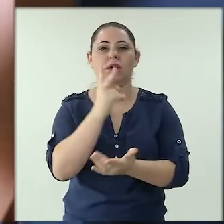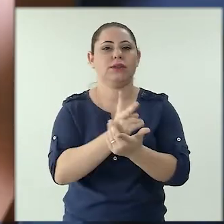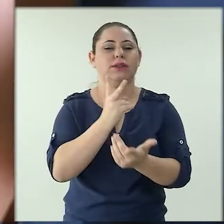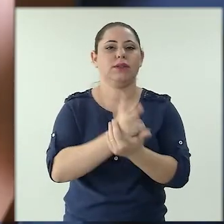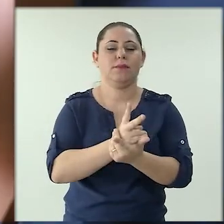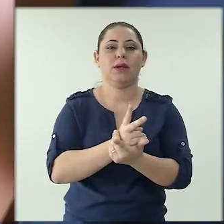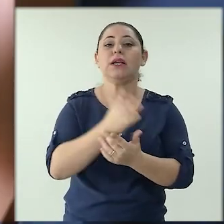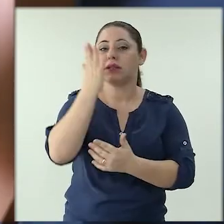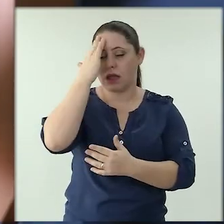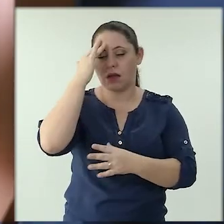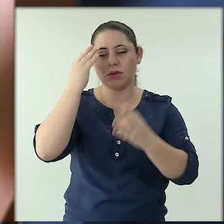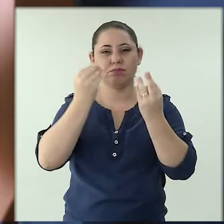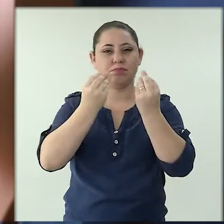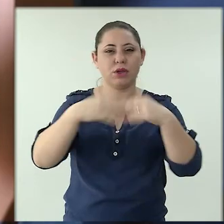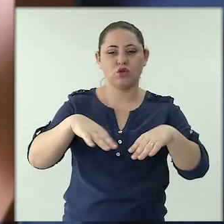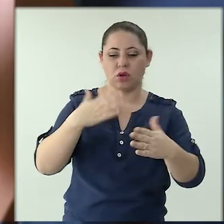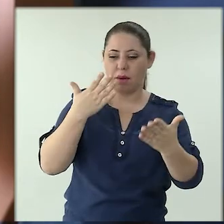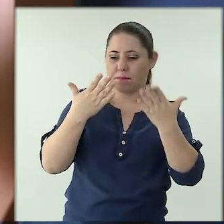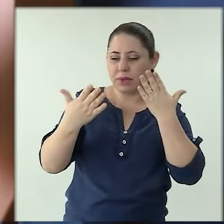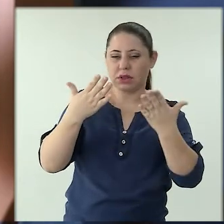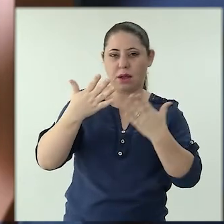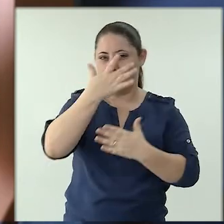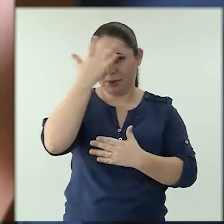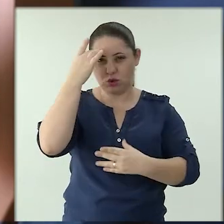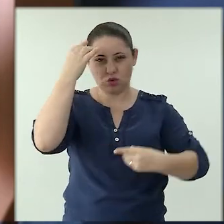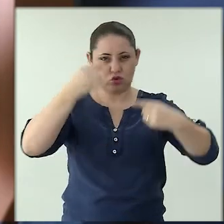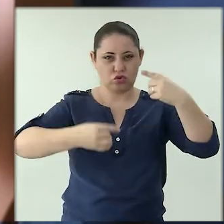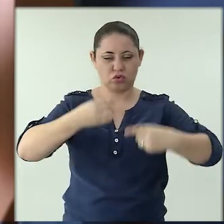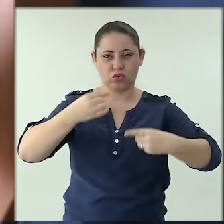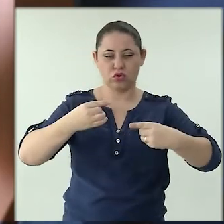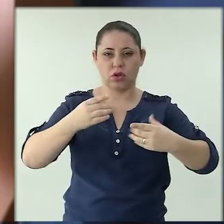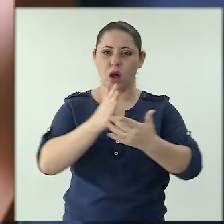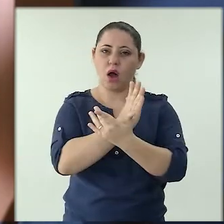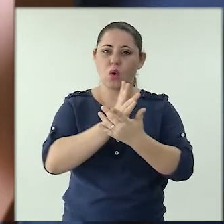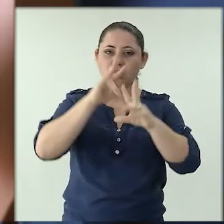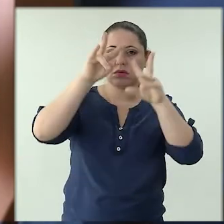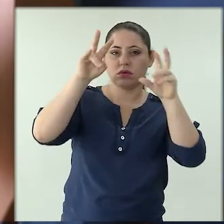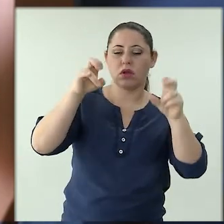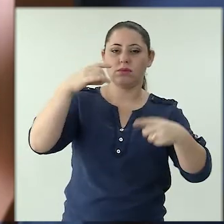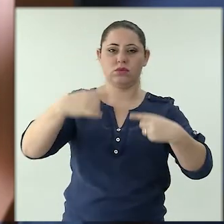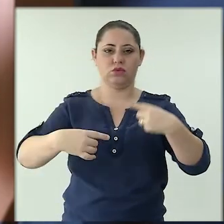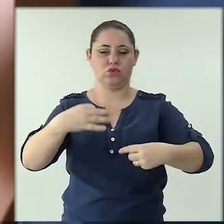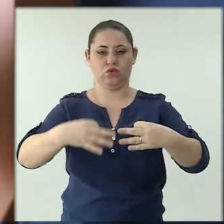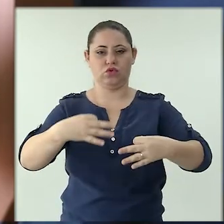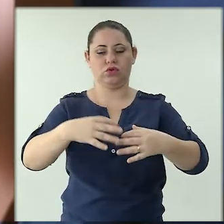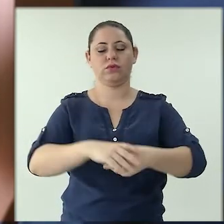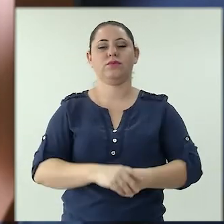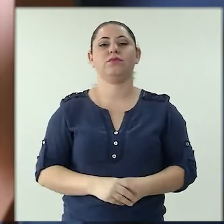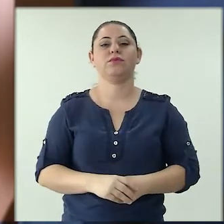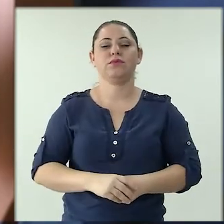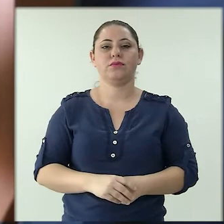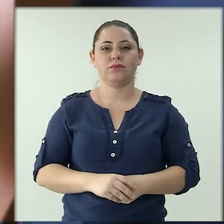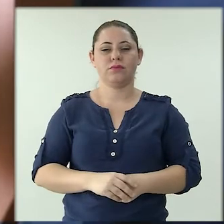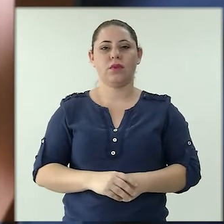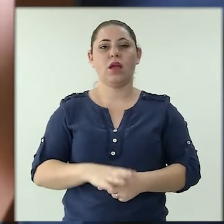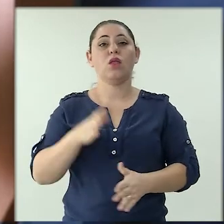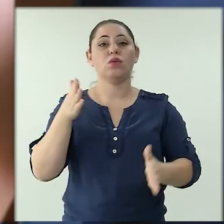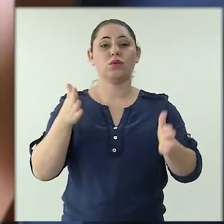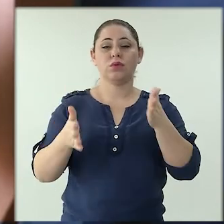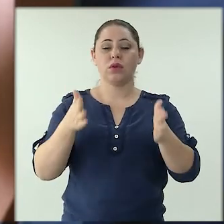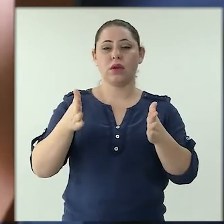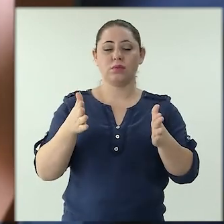quão prejudicial é para a saúde psicológica de quem está discutindo alguma questão na justiça. Sobre essa questão do tempo e